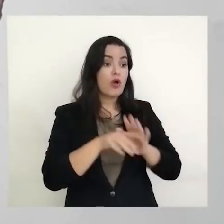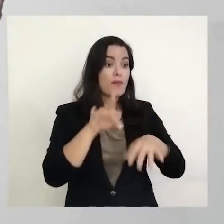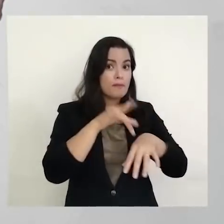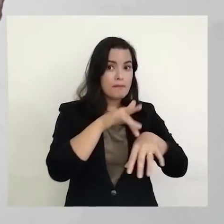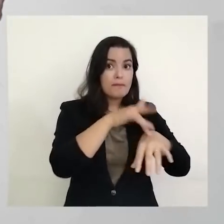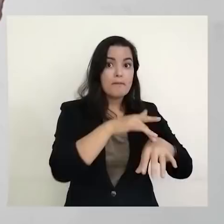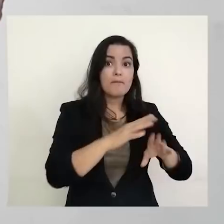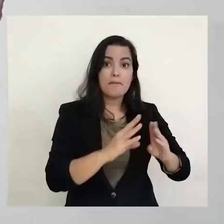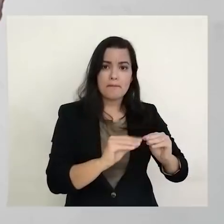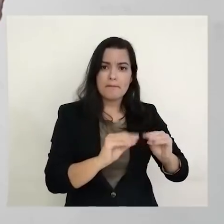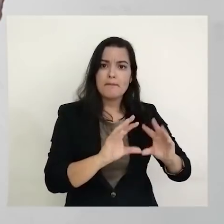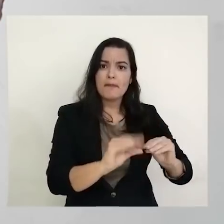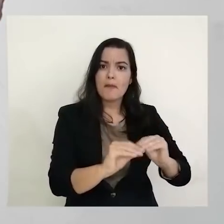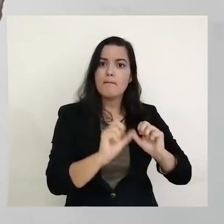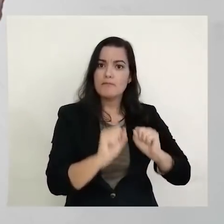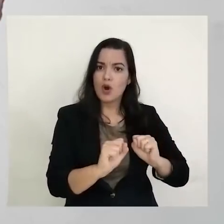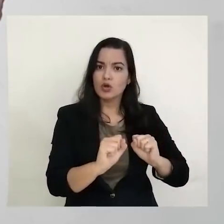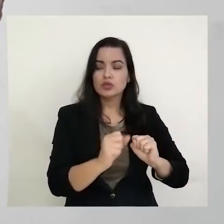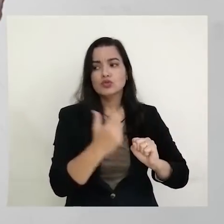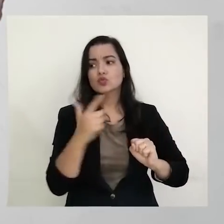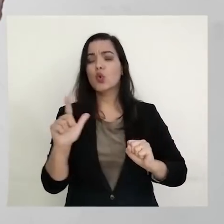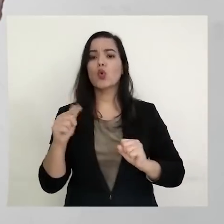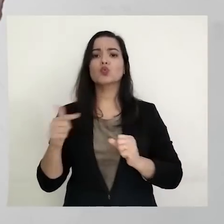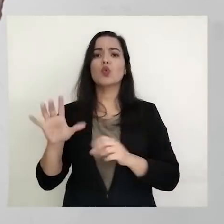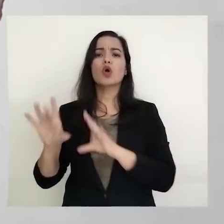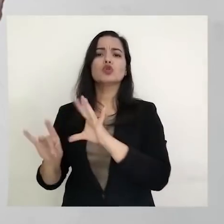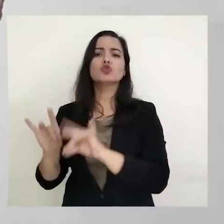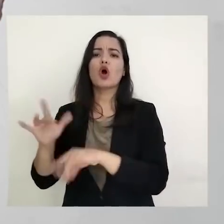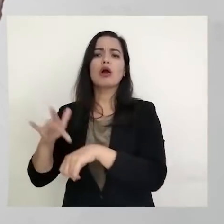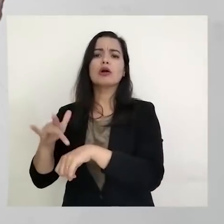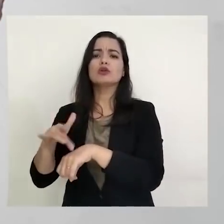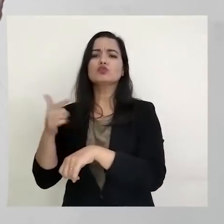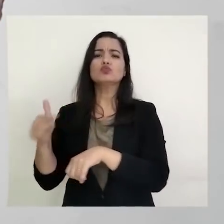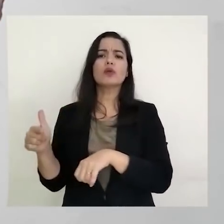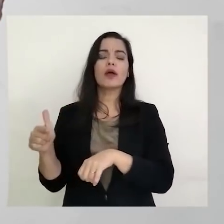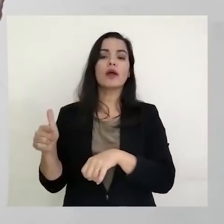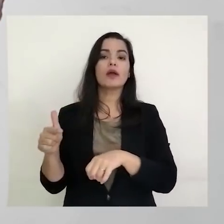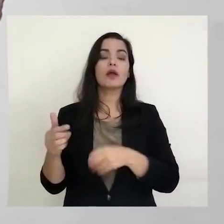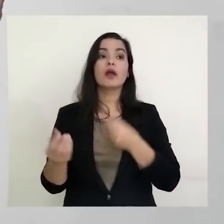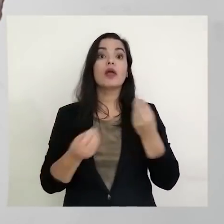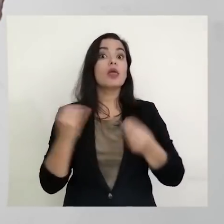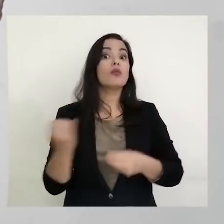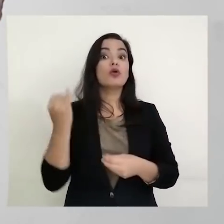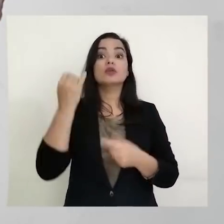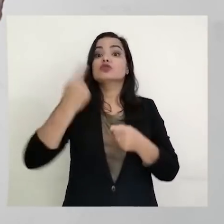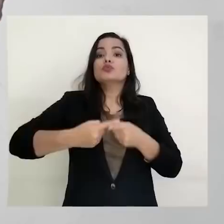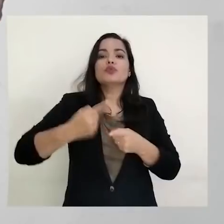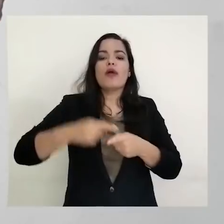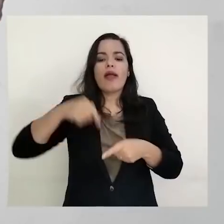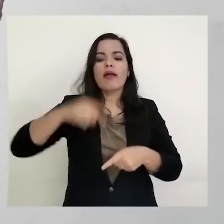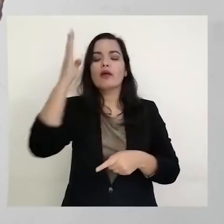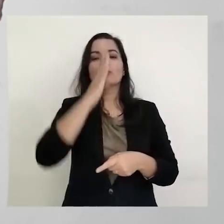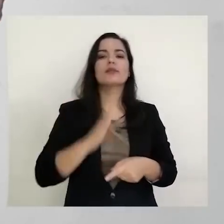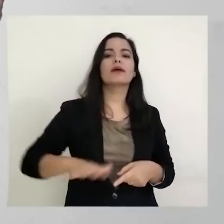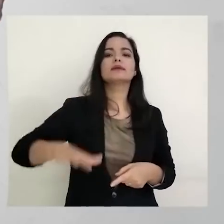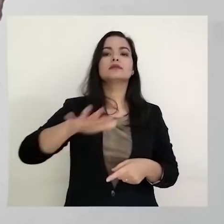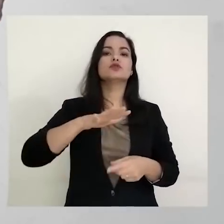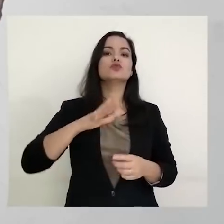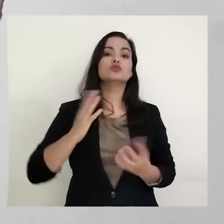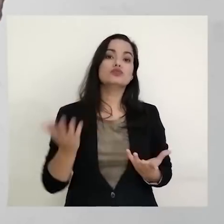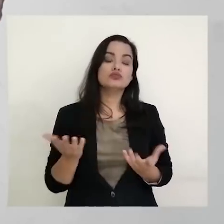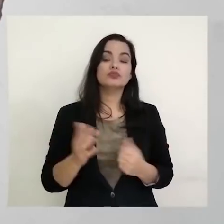qual é a importância deles para a história do Brasil de maneira geral. Para